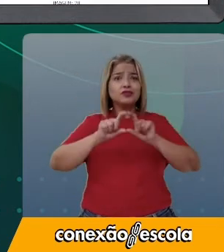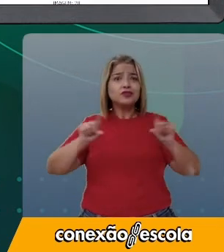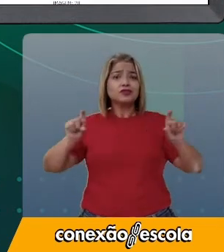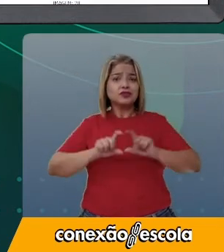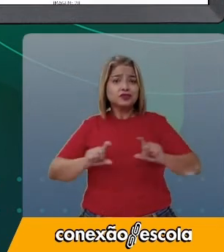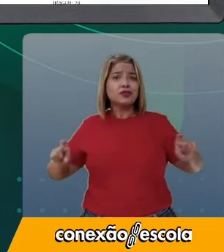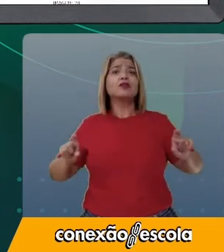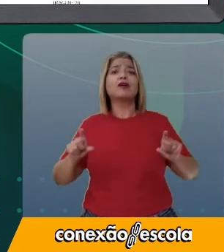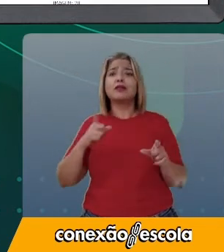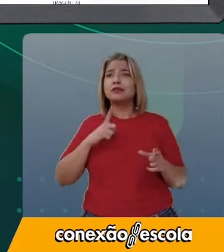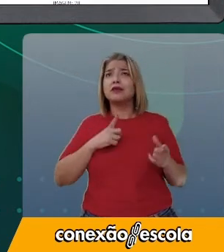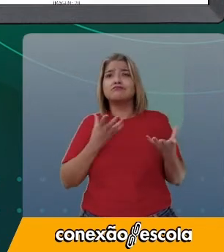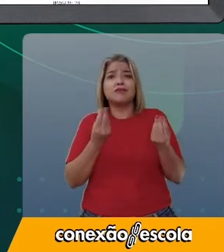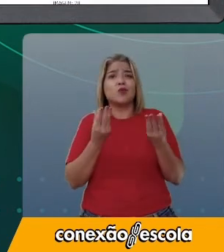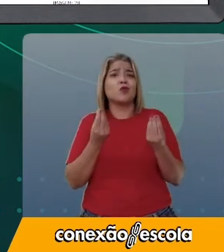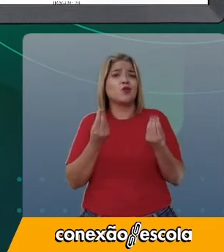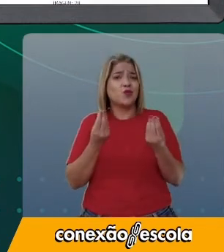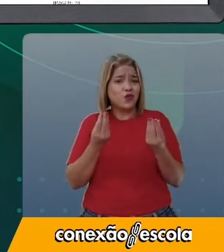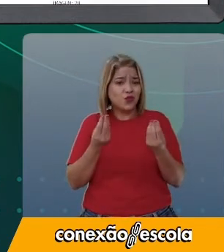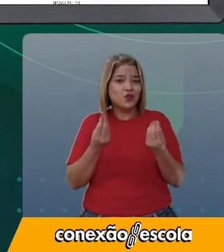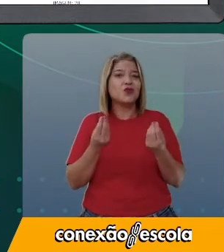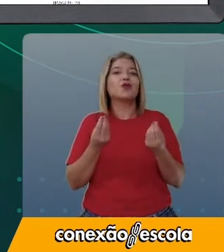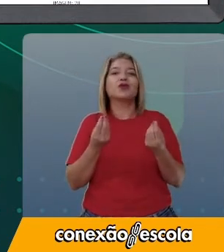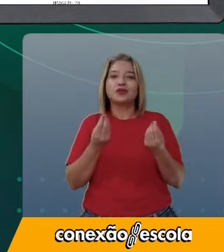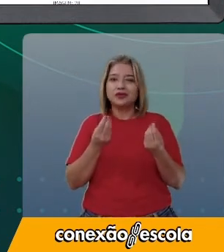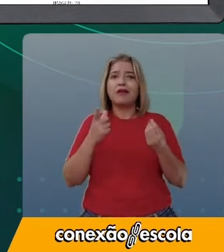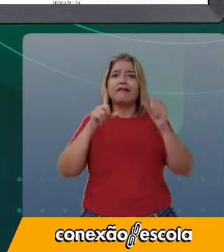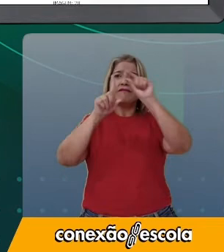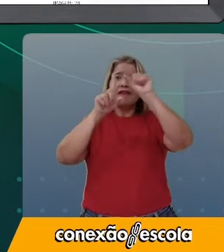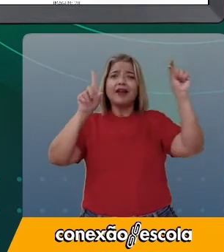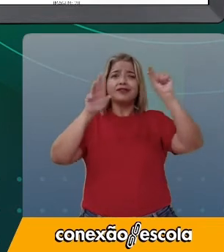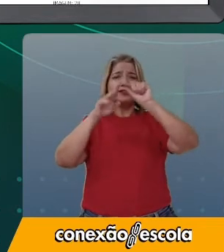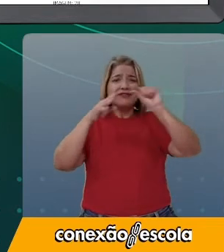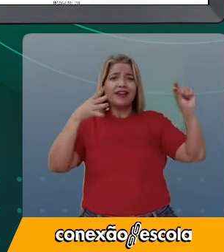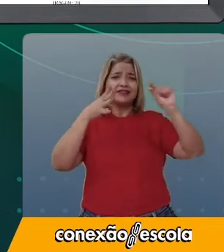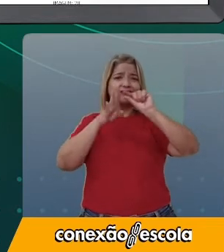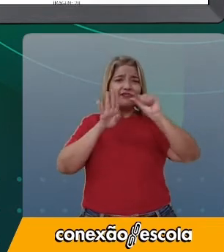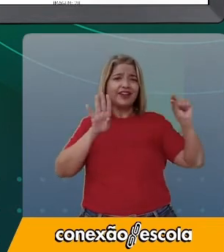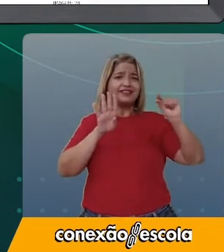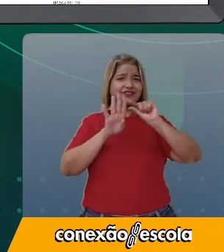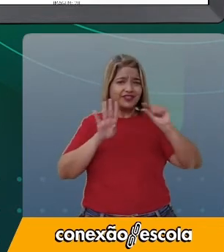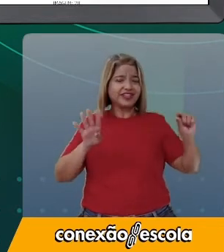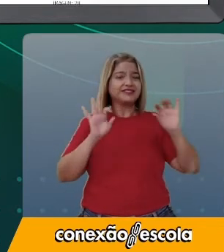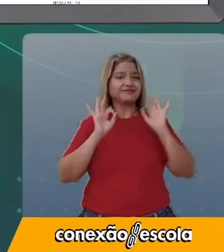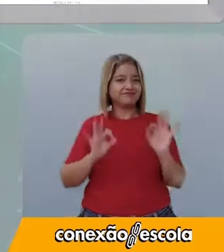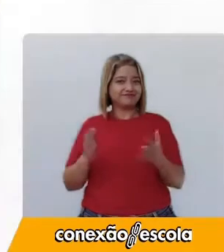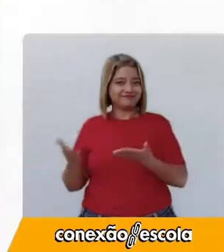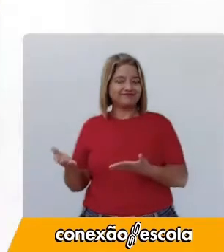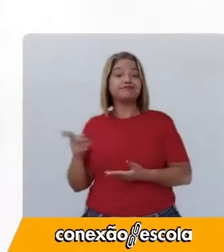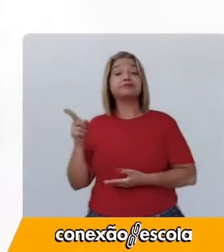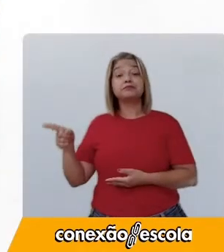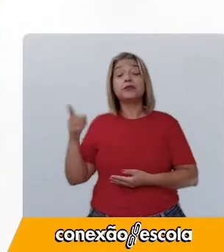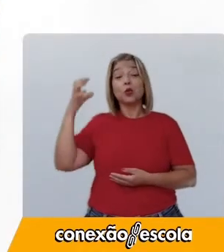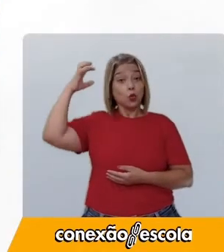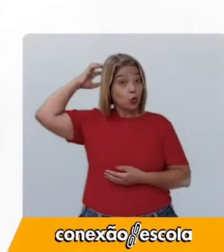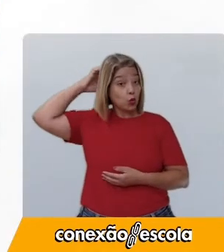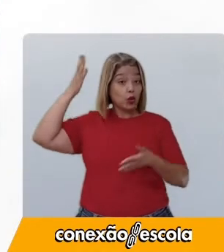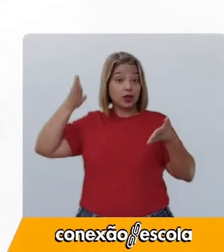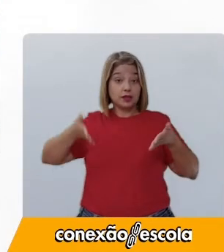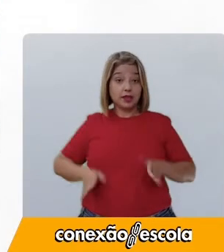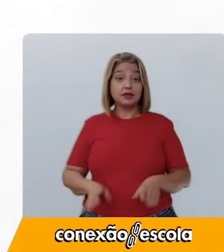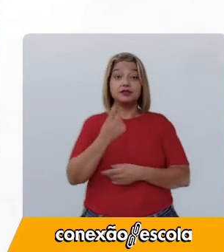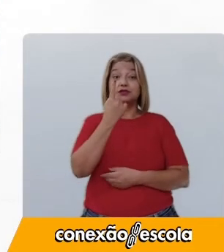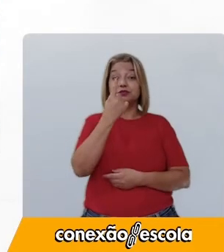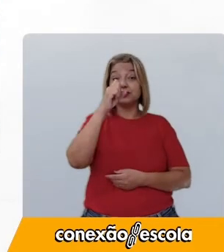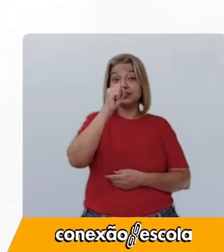seja, carregadinha de versos. Cora Coralina nasceu em